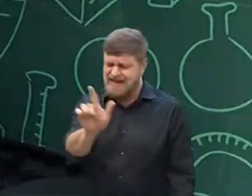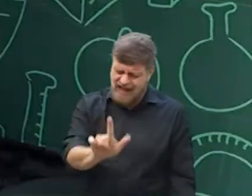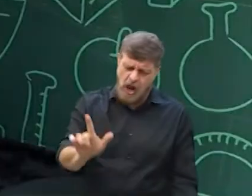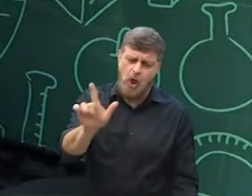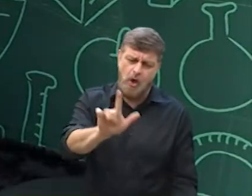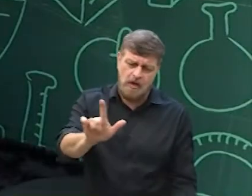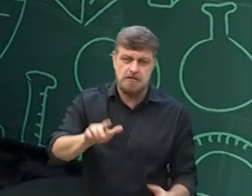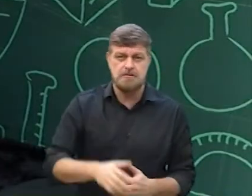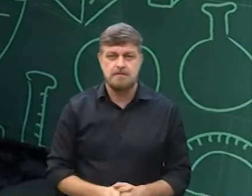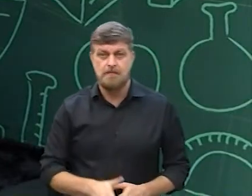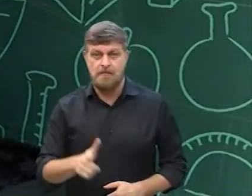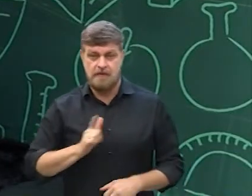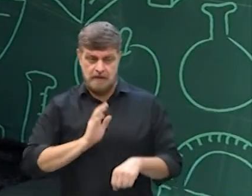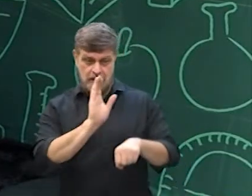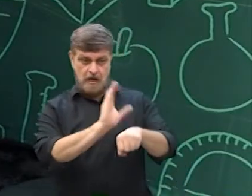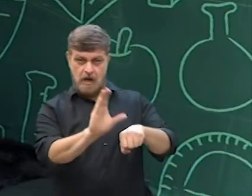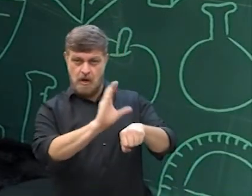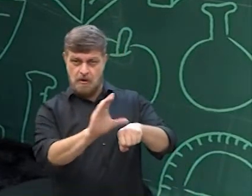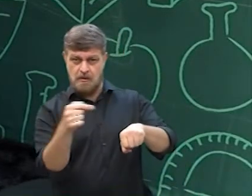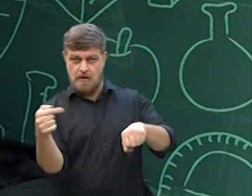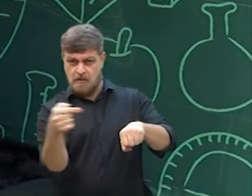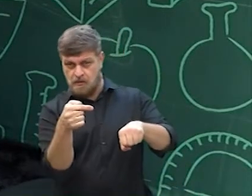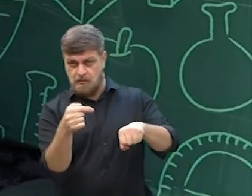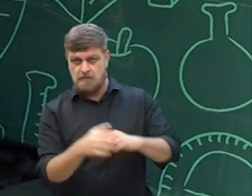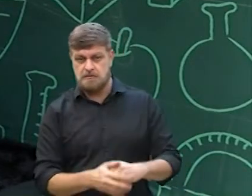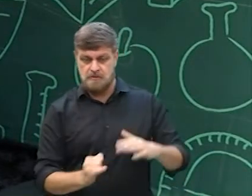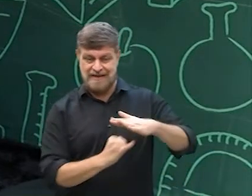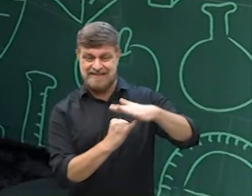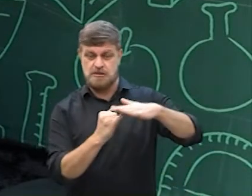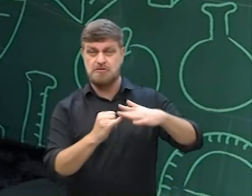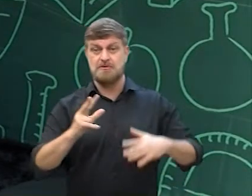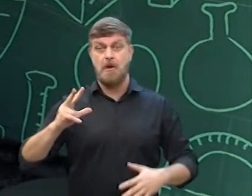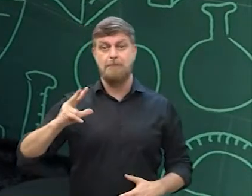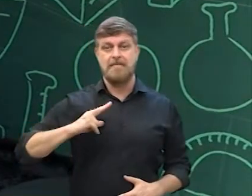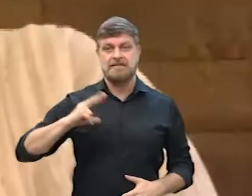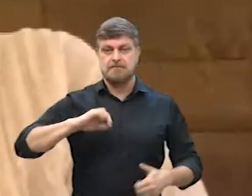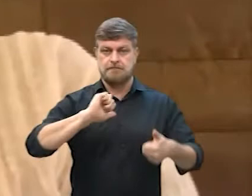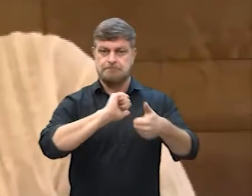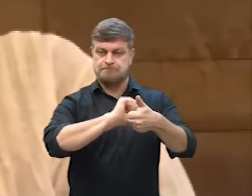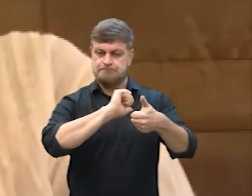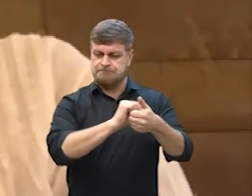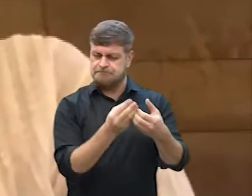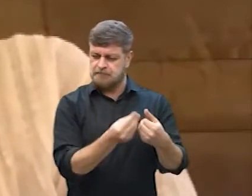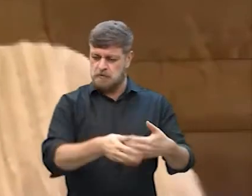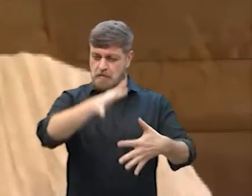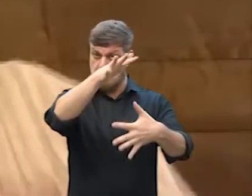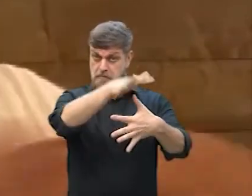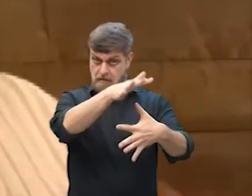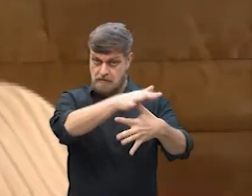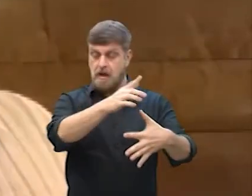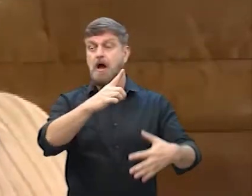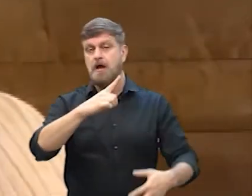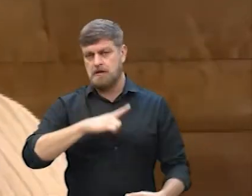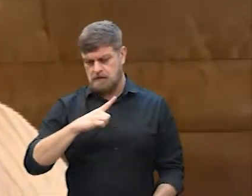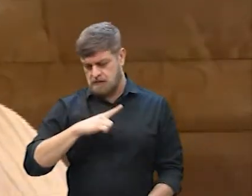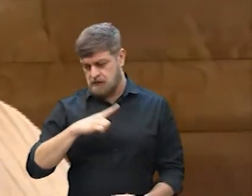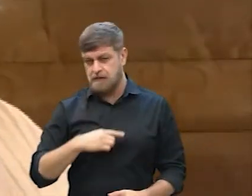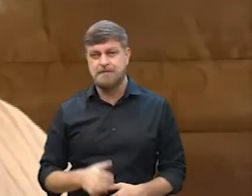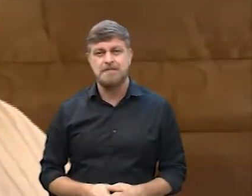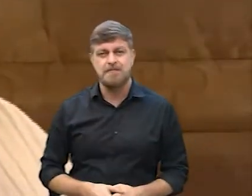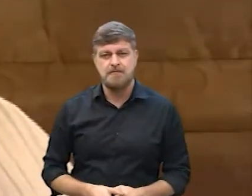lógico. Há cursos em instituições privadas de qualidade? Claro que há. Há cursos